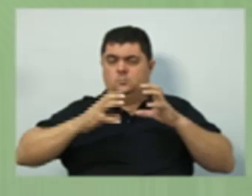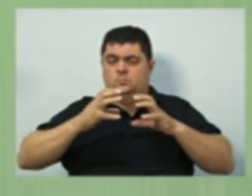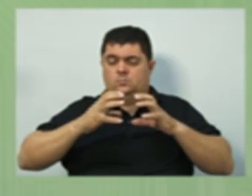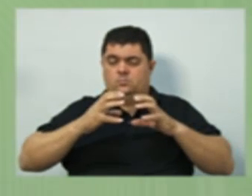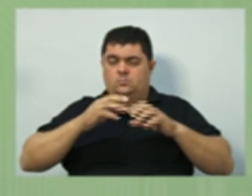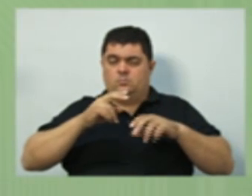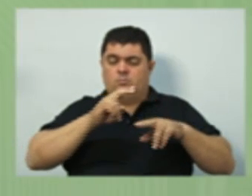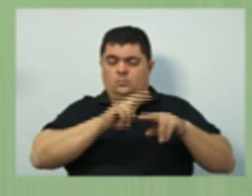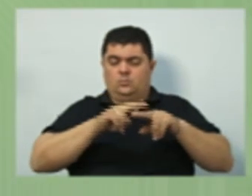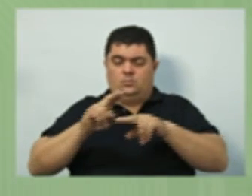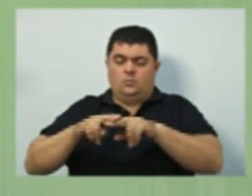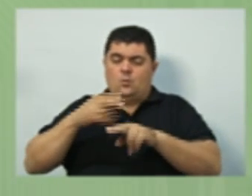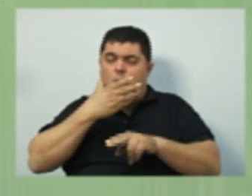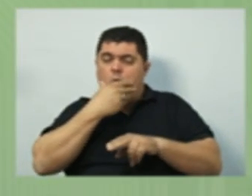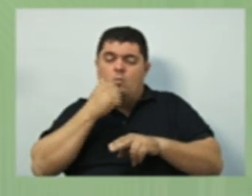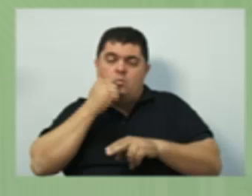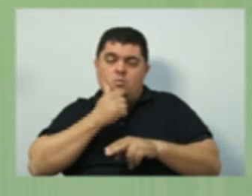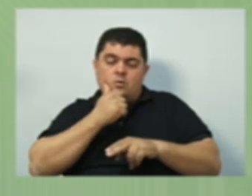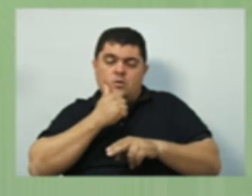na charge,